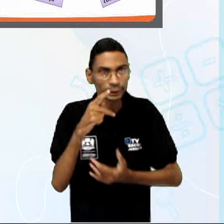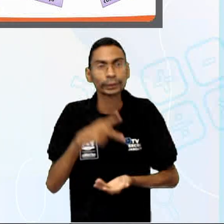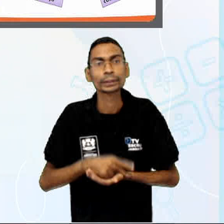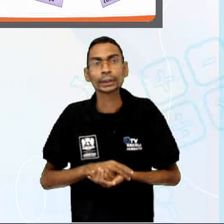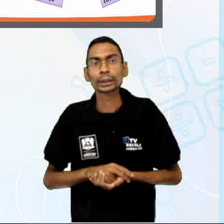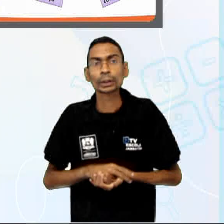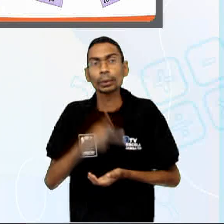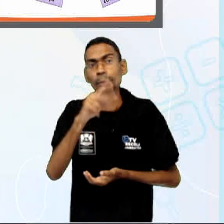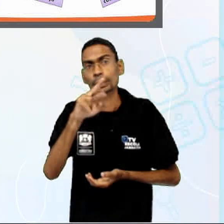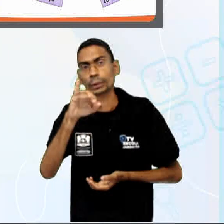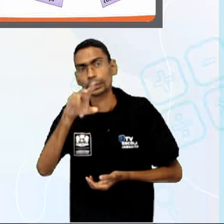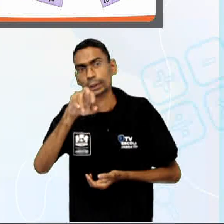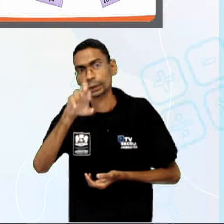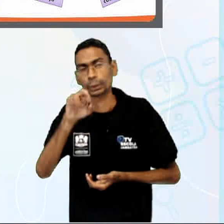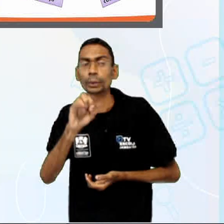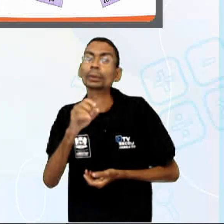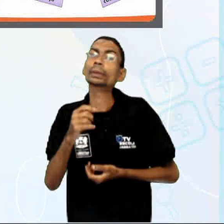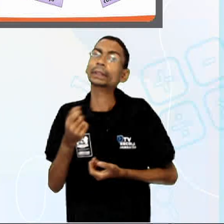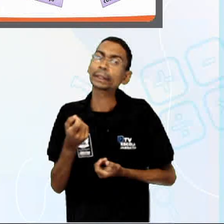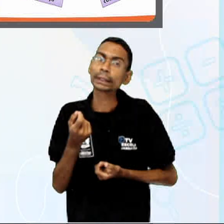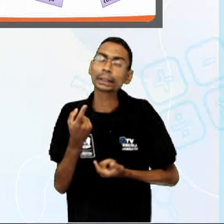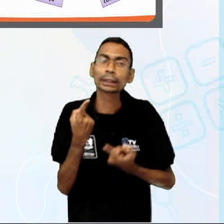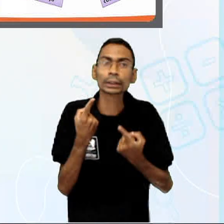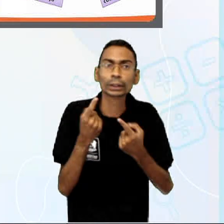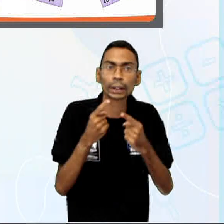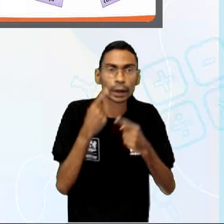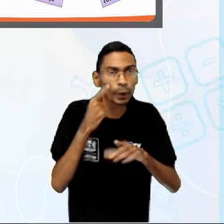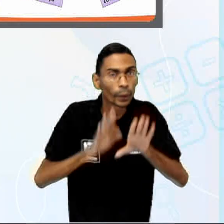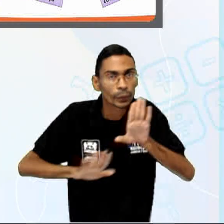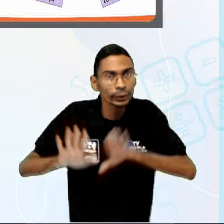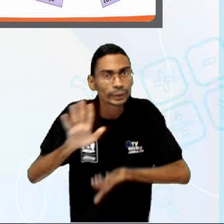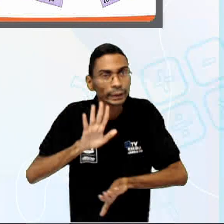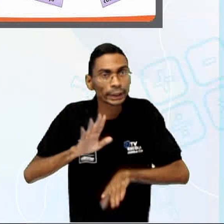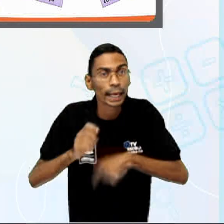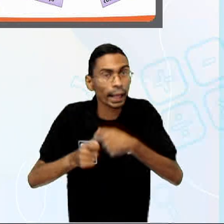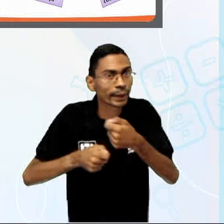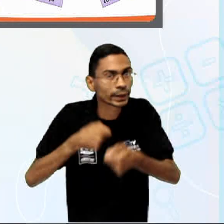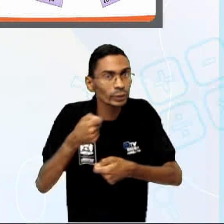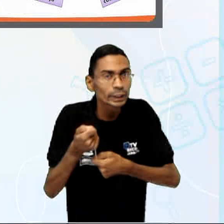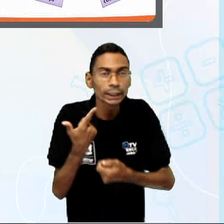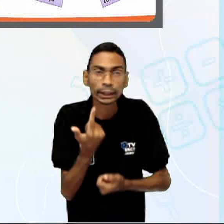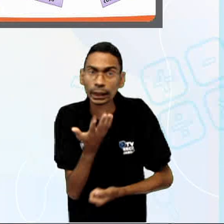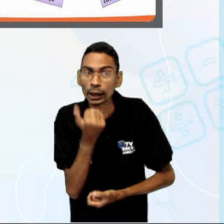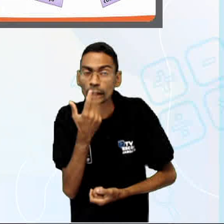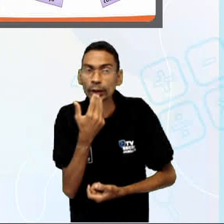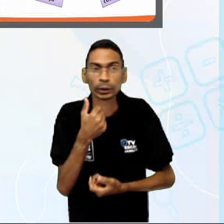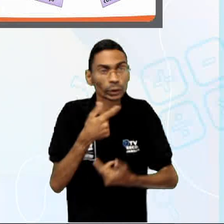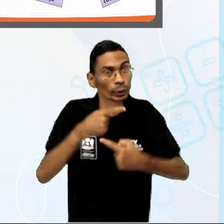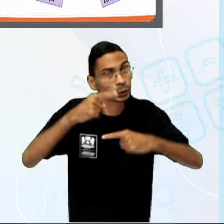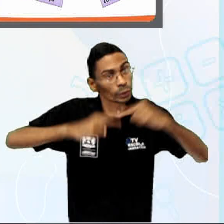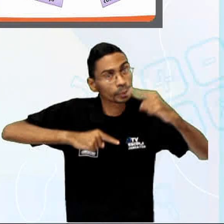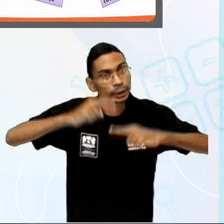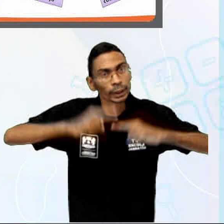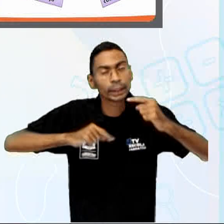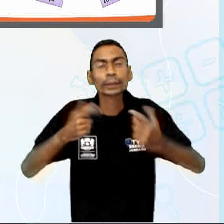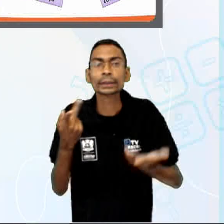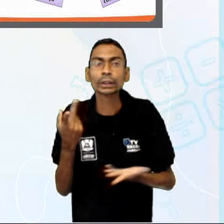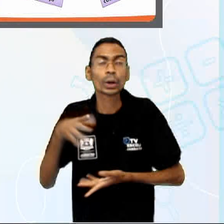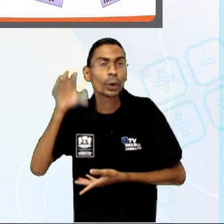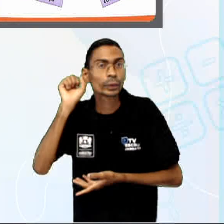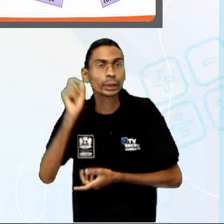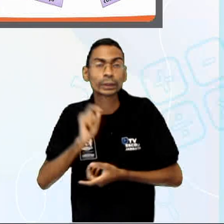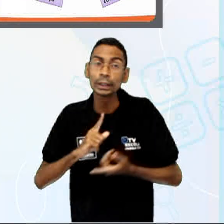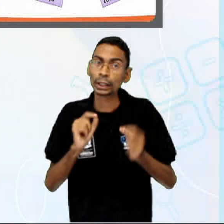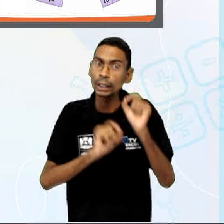provedor era aquele que ia cuidar das finanças, né? Das compras, vendas, abastecimento de alimentos, tá? E o ouvidor era